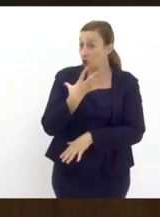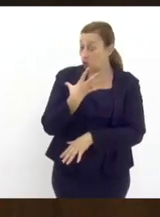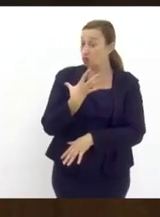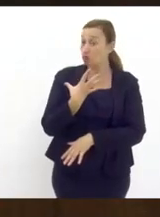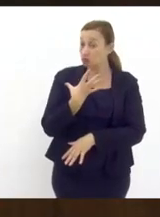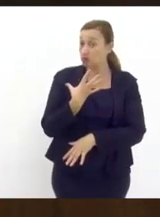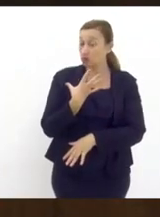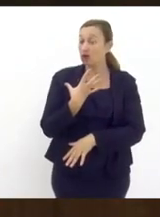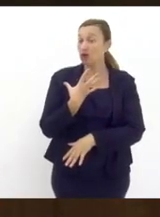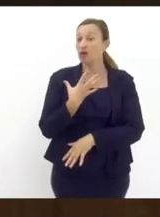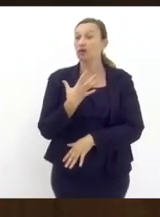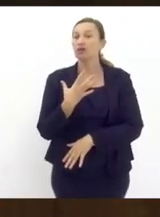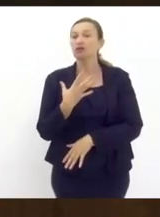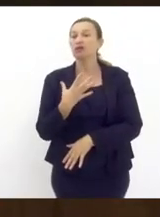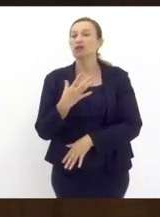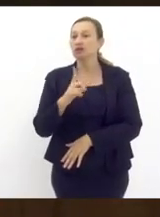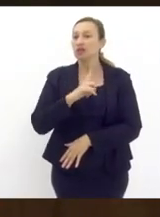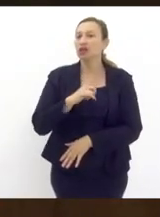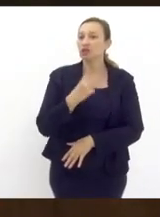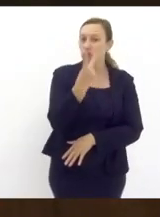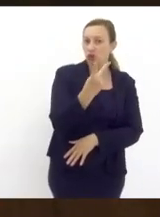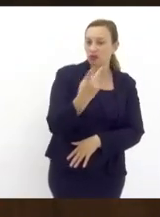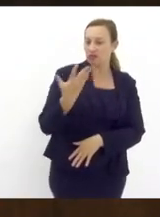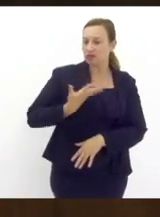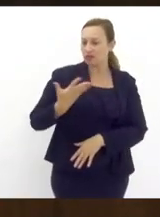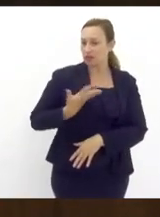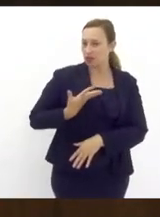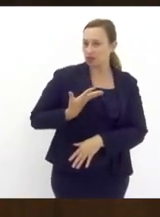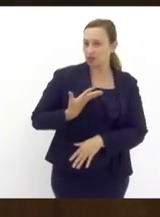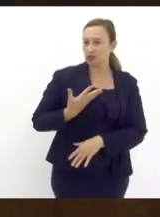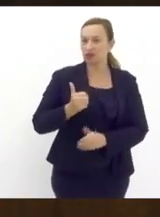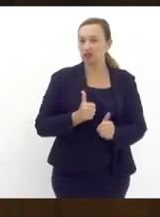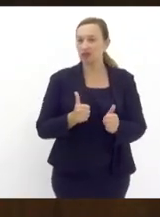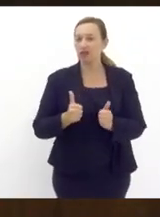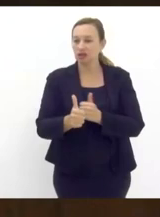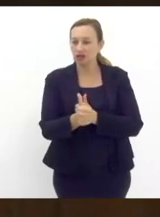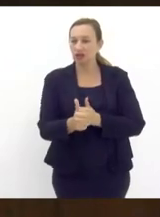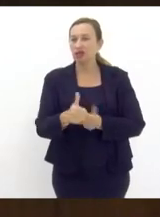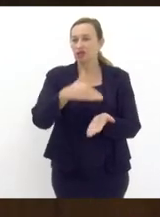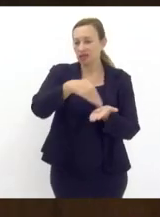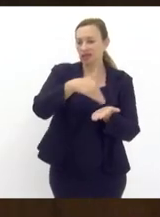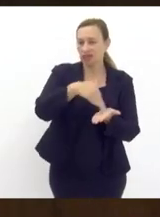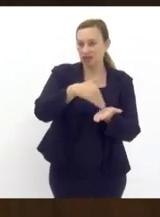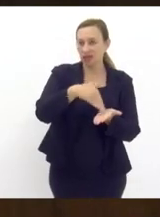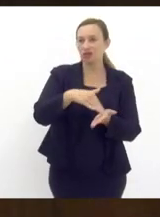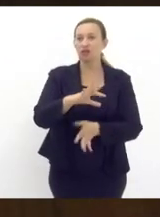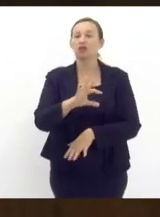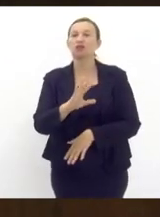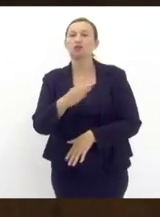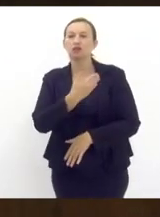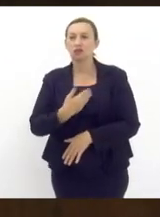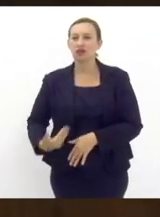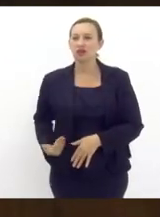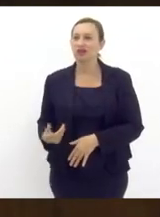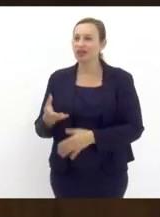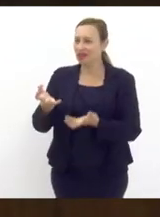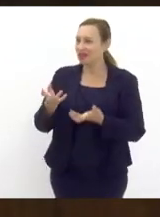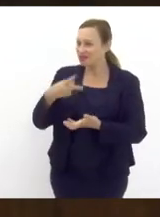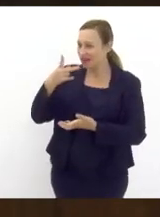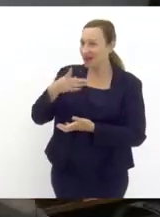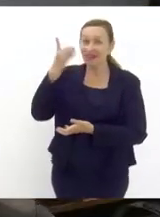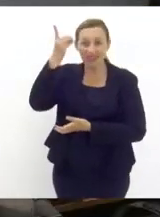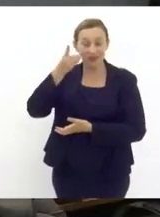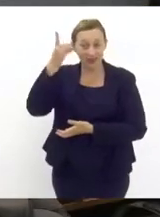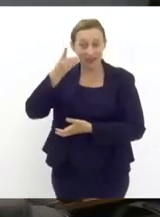por Parlamento Fluminense ter dois colegas à frente da secretaria de governo e É nesse aspecto Deputado Municipal quer fazer uma parte na minha fala